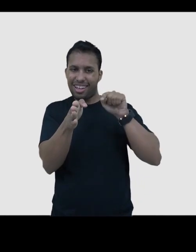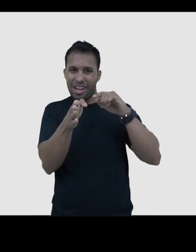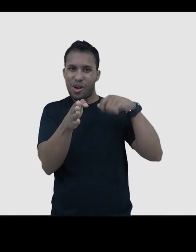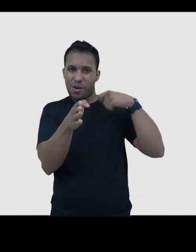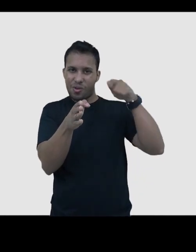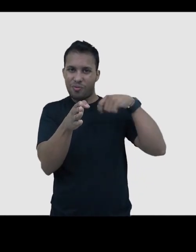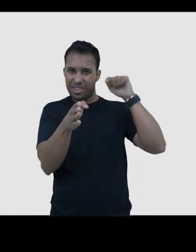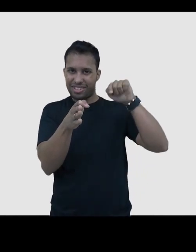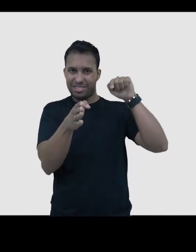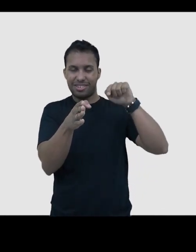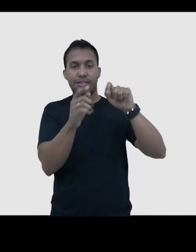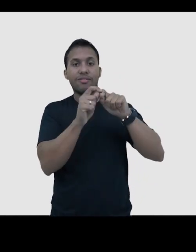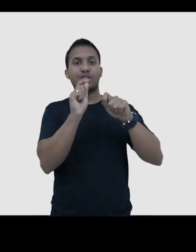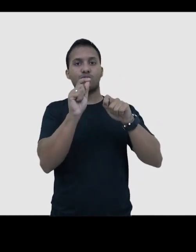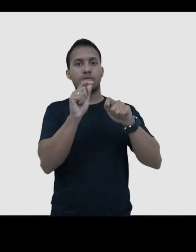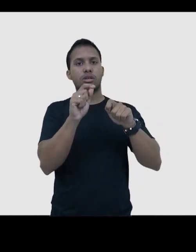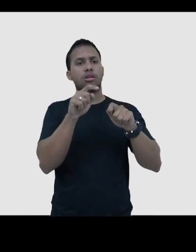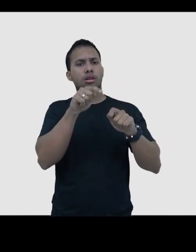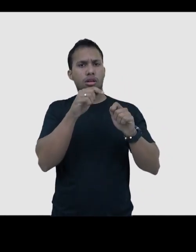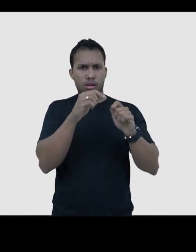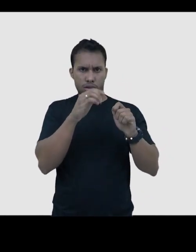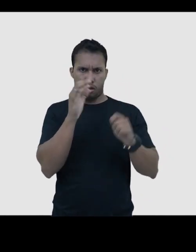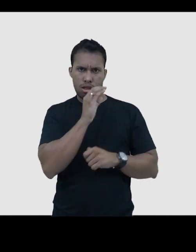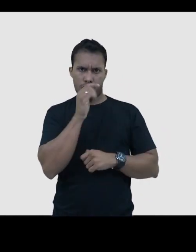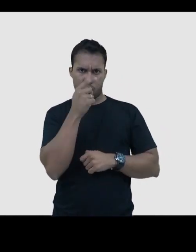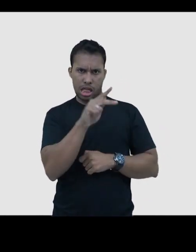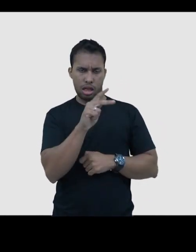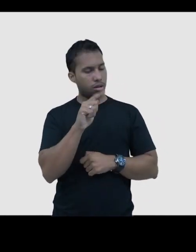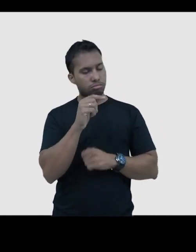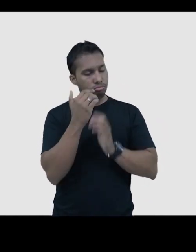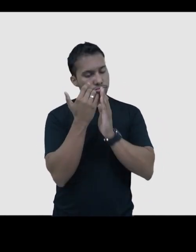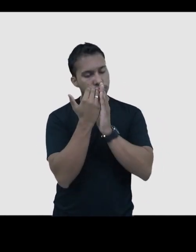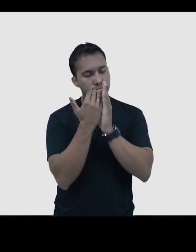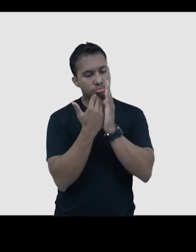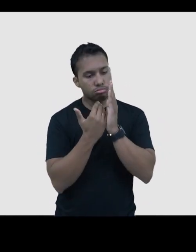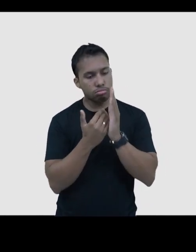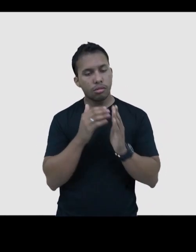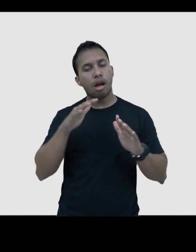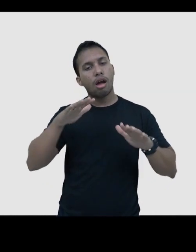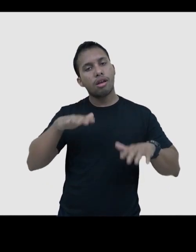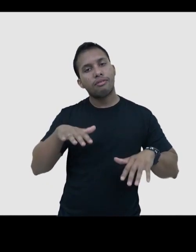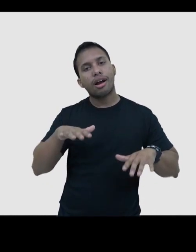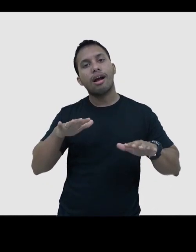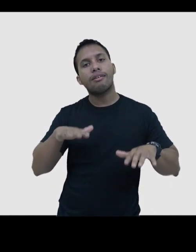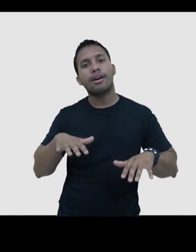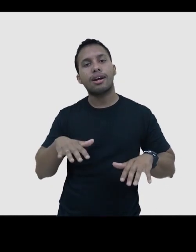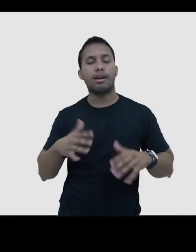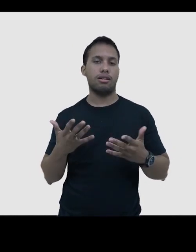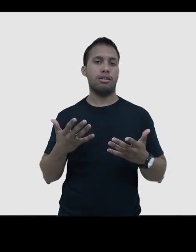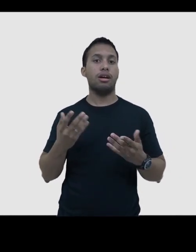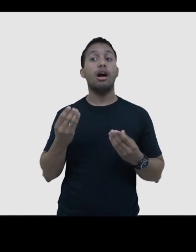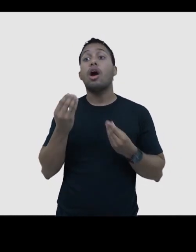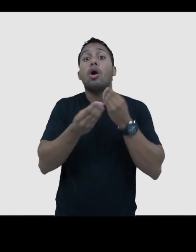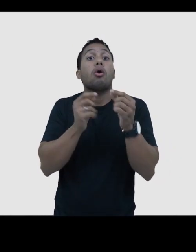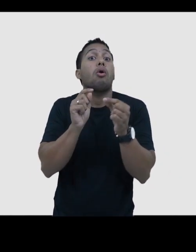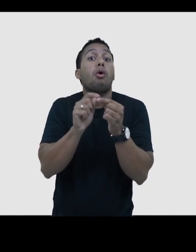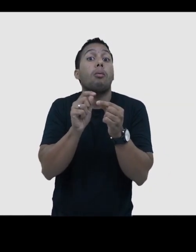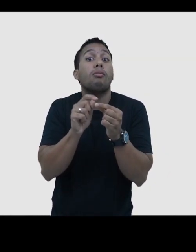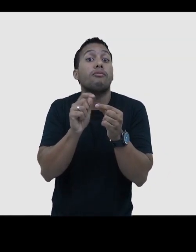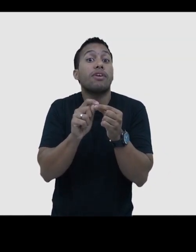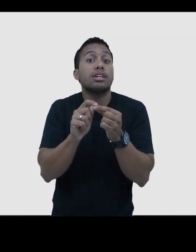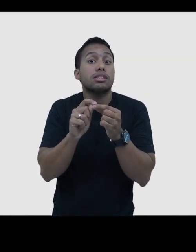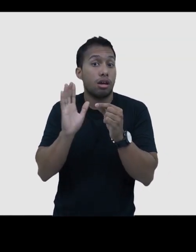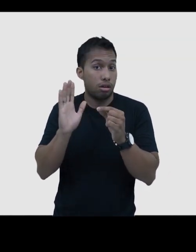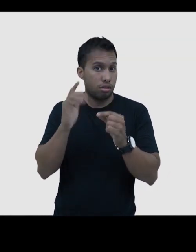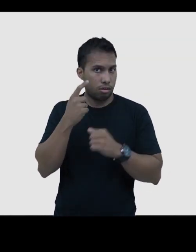vídeo anterior e vou deixá-lo um pouco mais lento para ele ocupar esse espaço aqui também. Eu vou fazer isso com